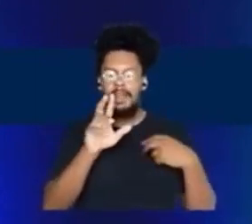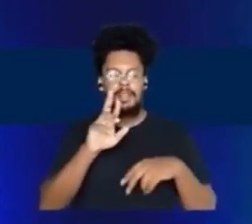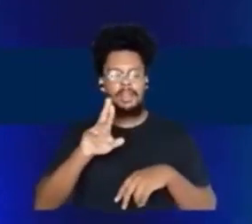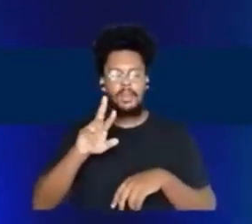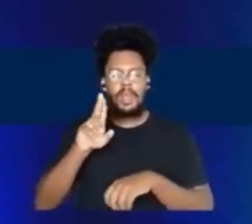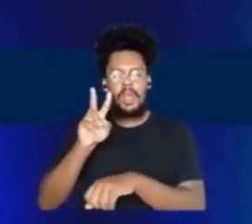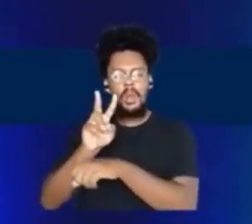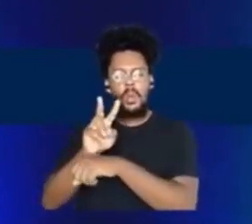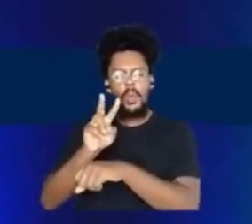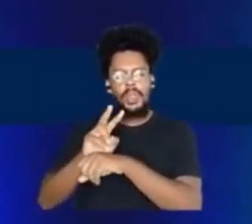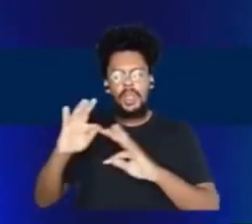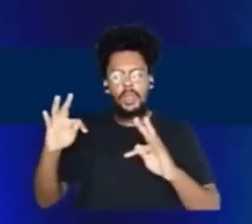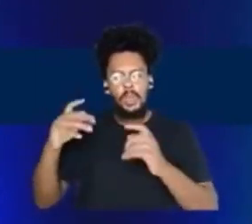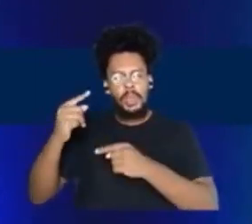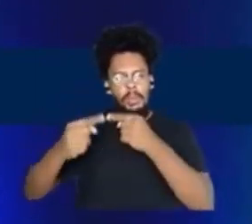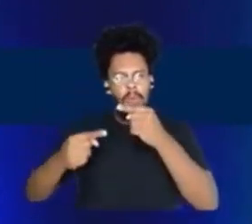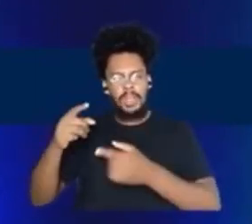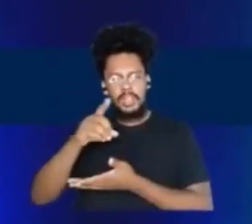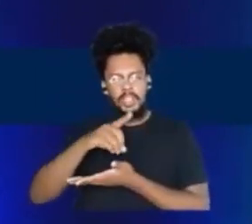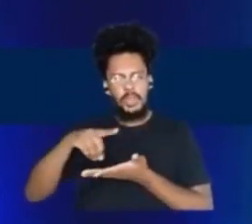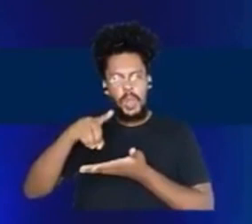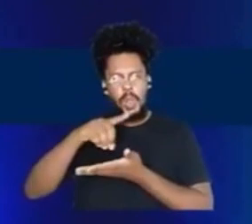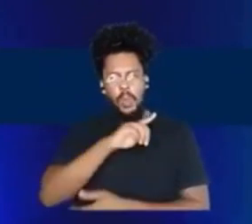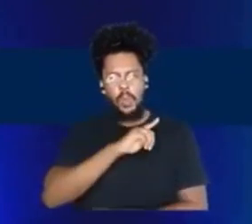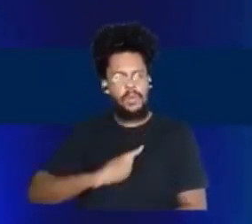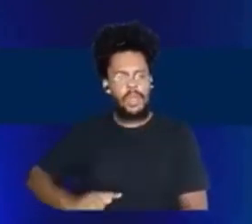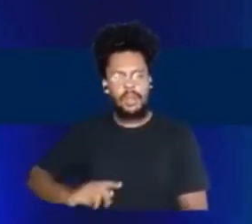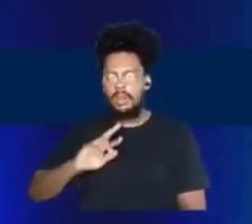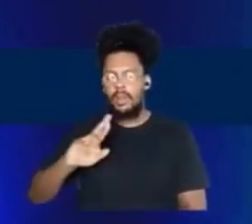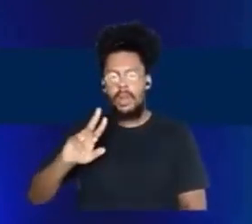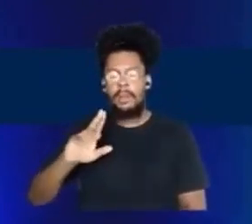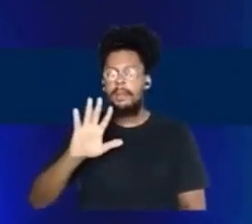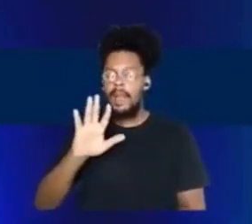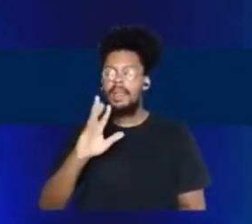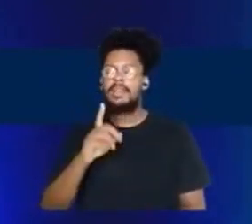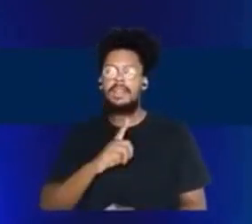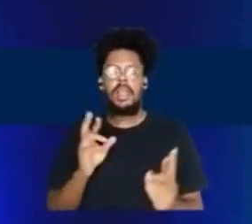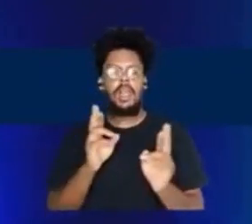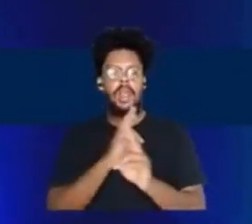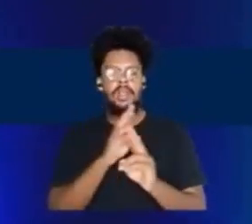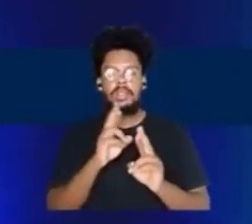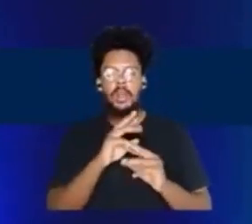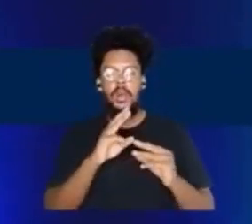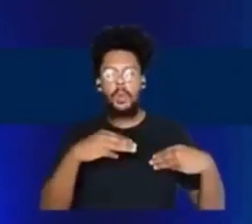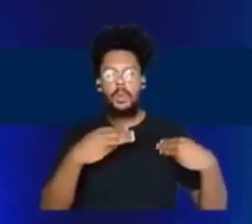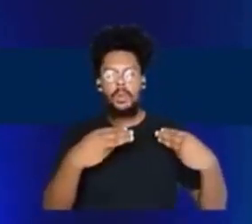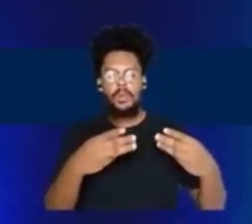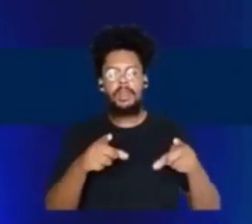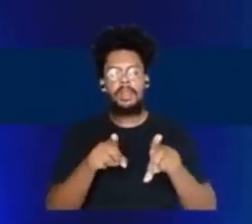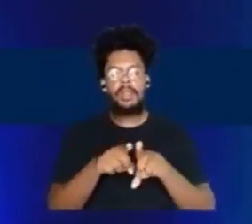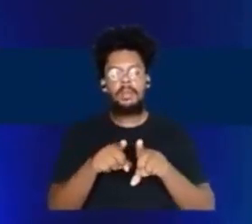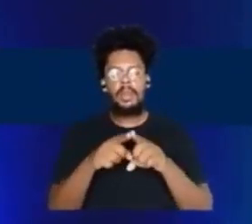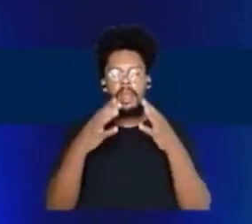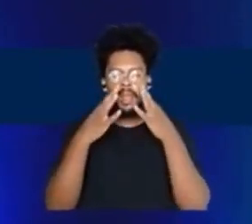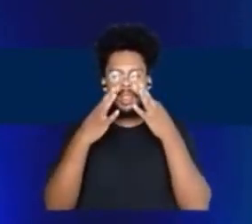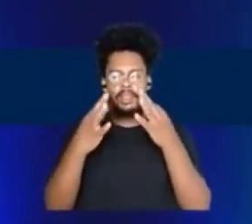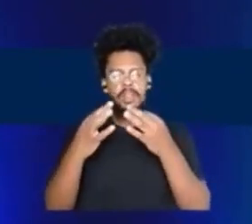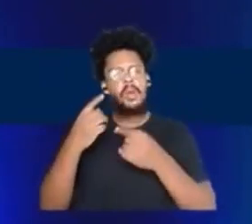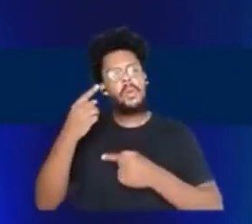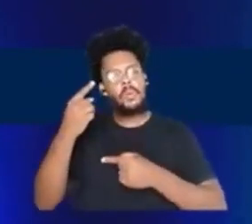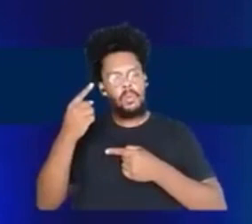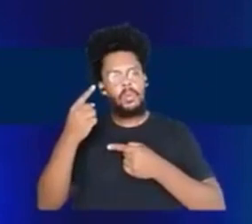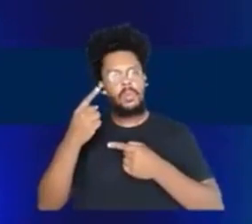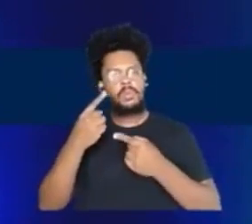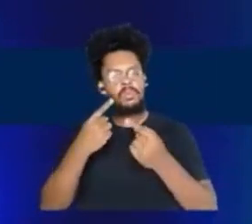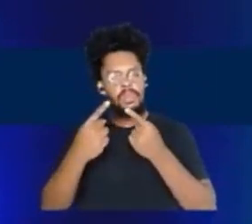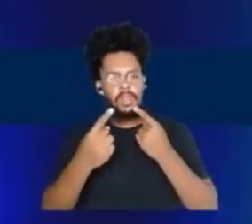articula com outros ministérios, mas ela olha especialmente para essas questões que estão aqui em debate, para o fortalecimento da